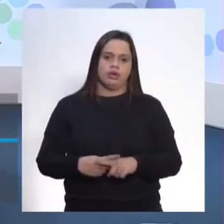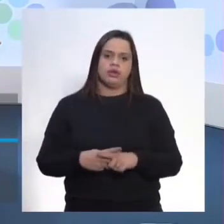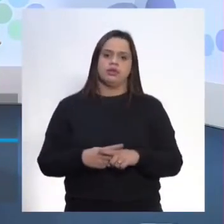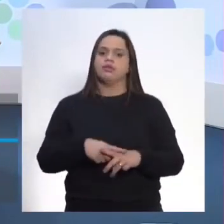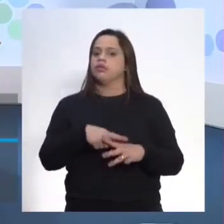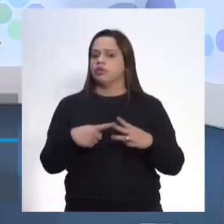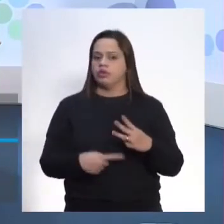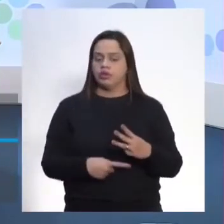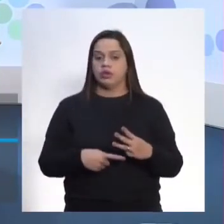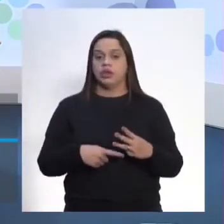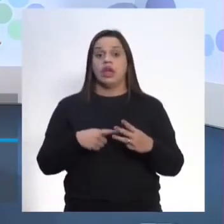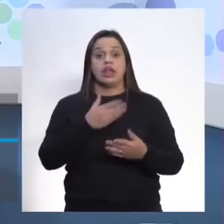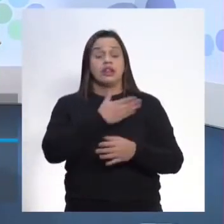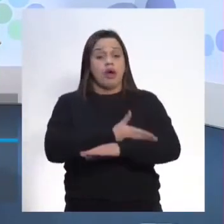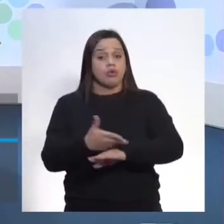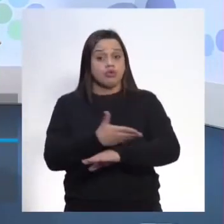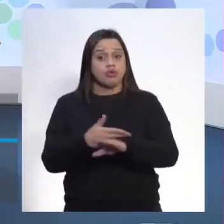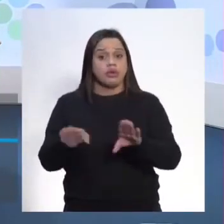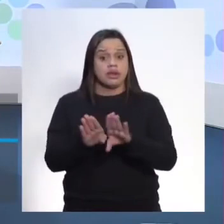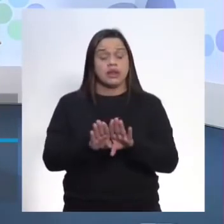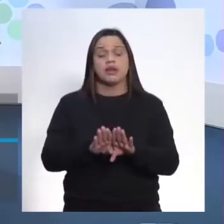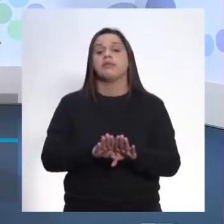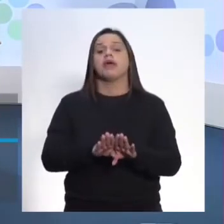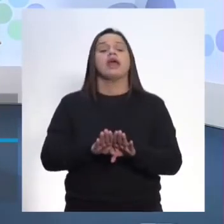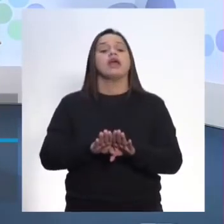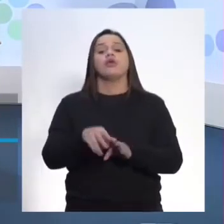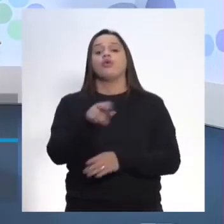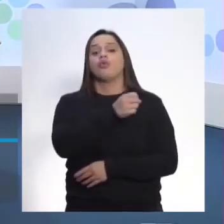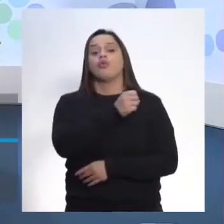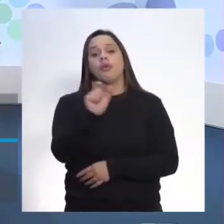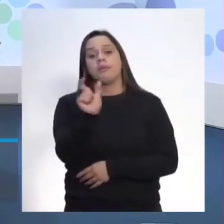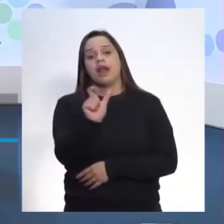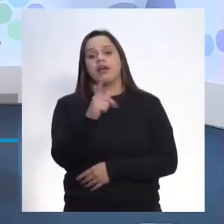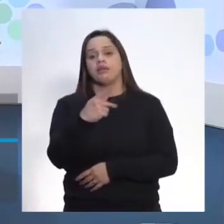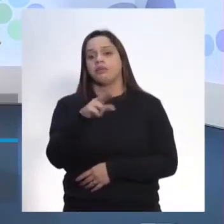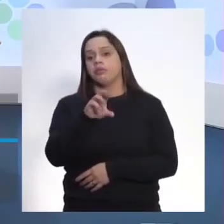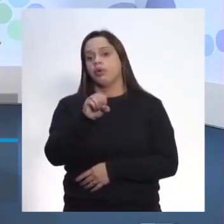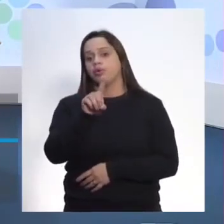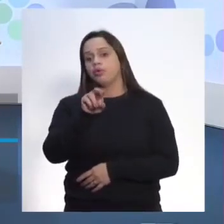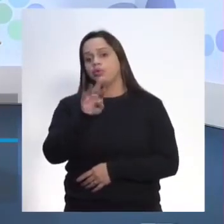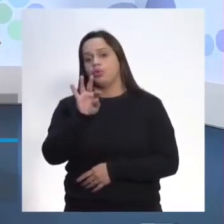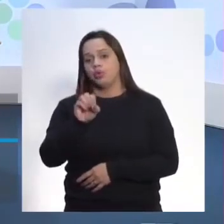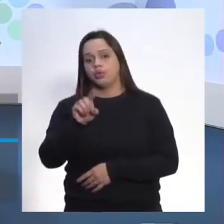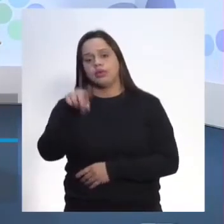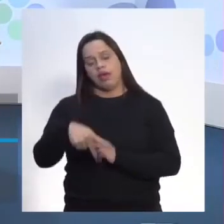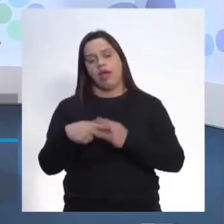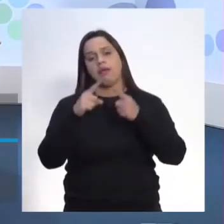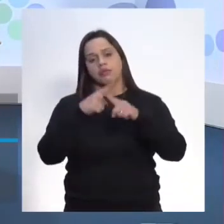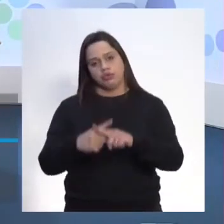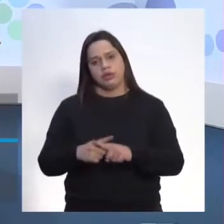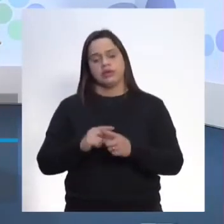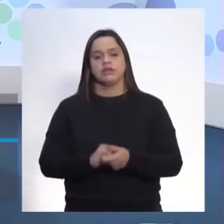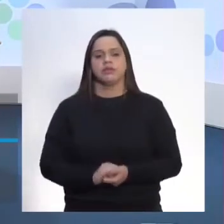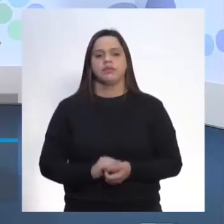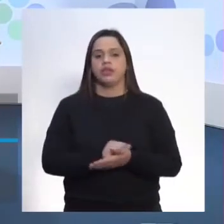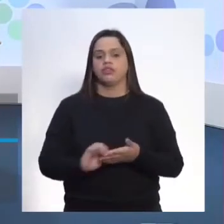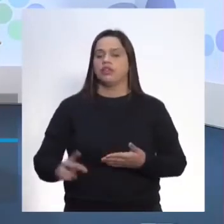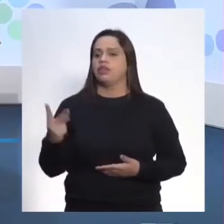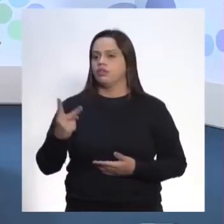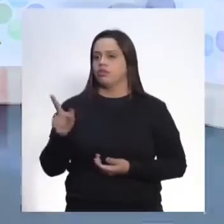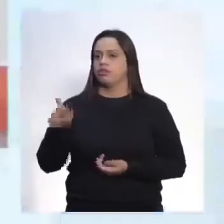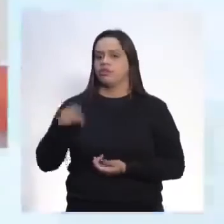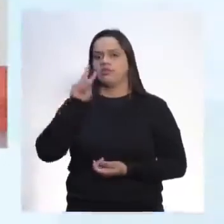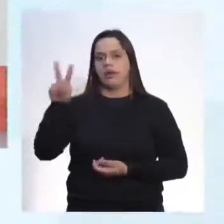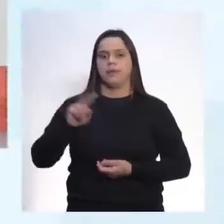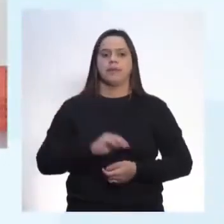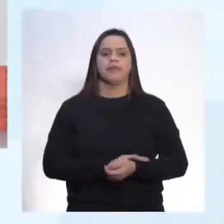Se acostuma com a palavra produto, né? O professor usa muito essa palavra. Produto. Produto é multiplicação. Beleza? Atividade 2, Jonas. Olha lá o que